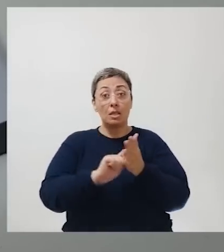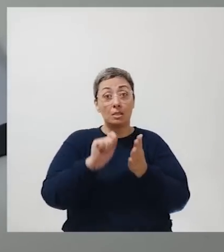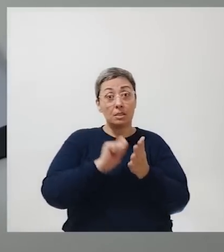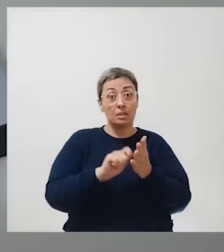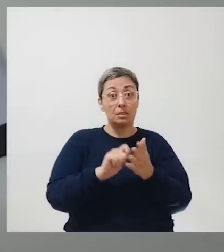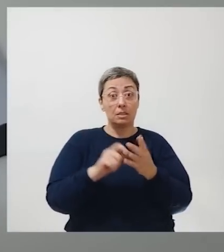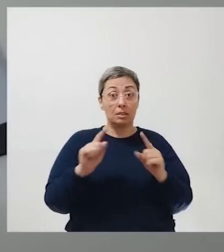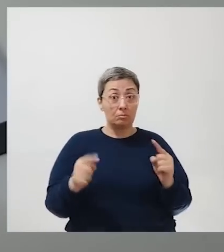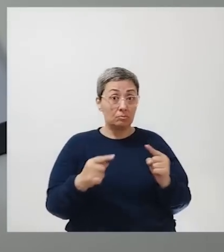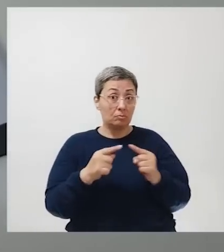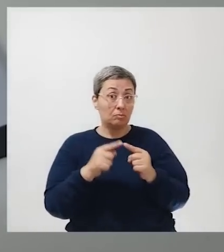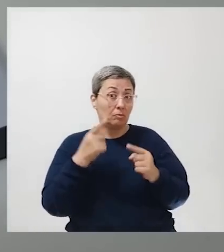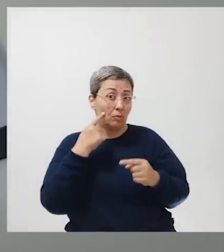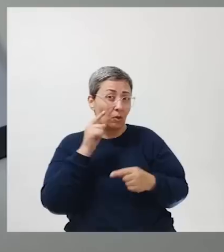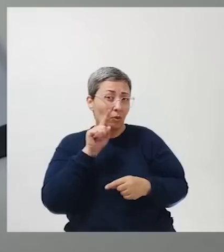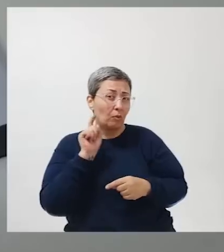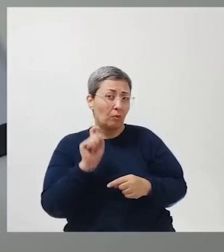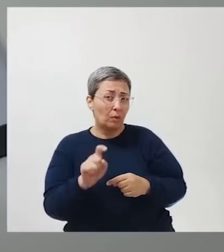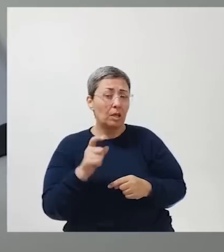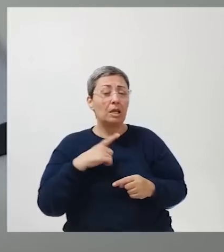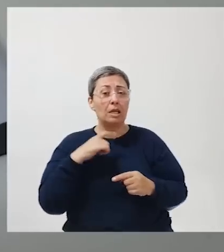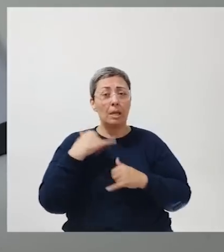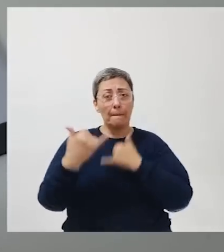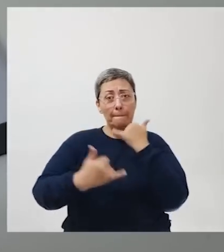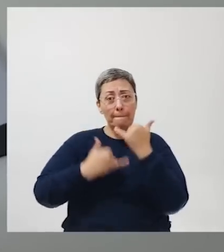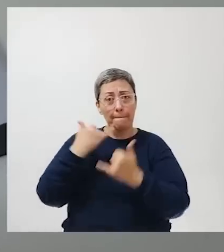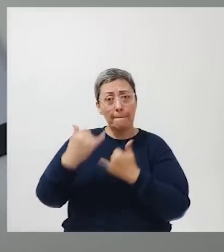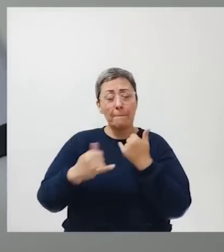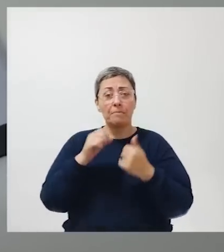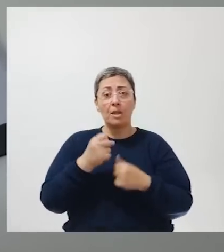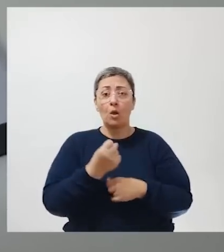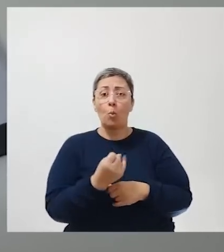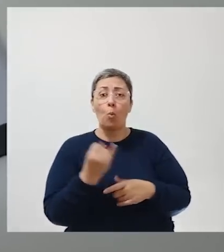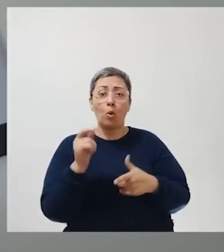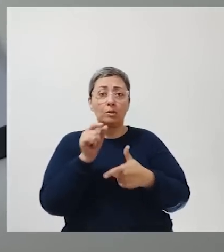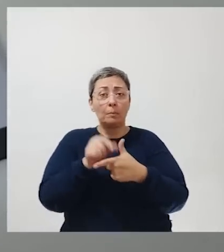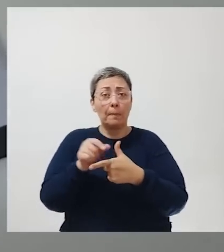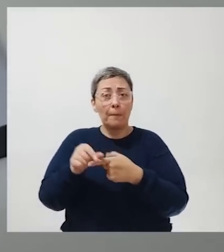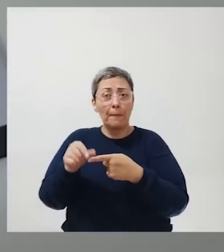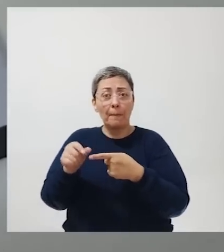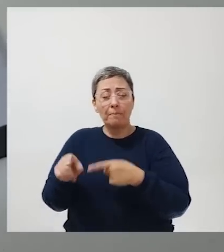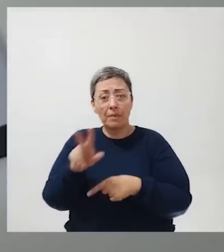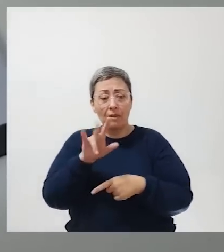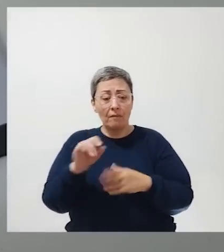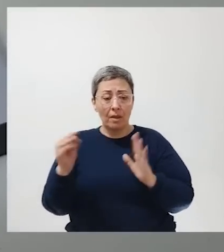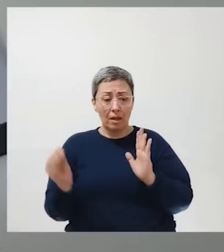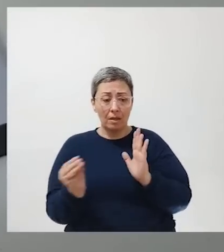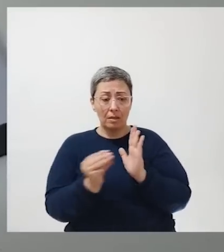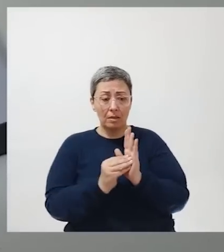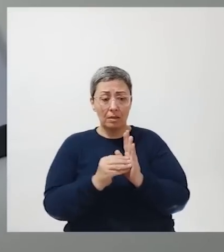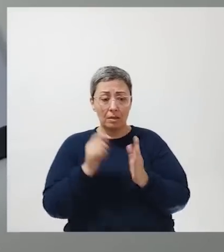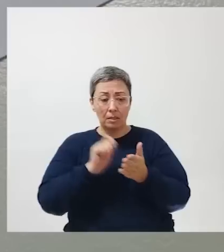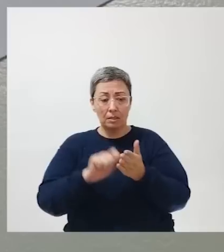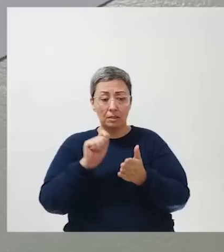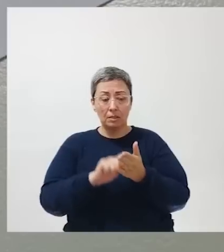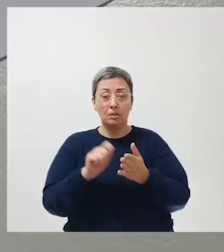escrita. Será que aquela brincadeira de contar pedacinhos vai aparecer na escrita